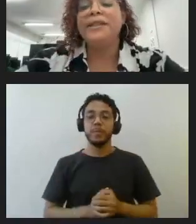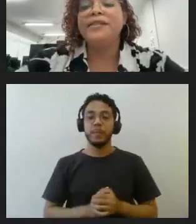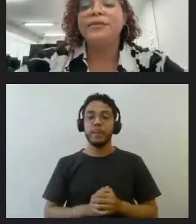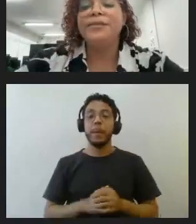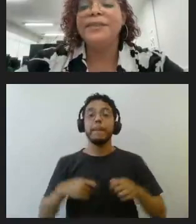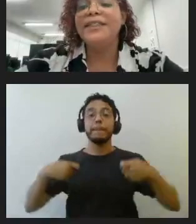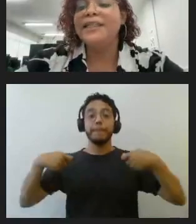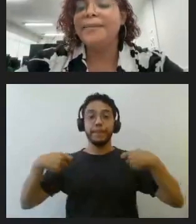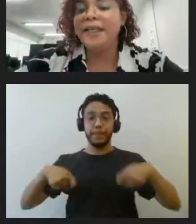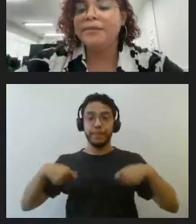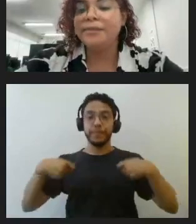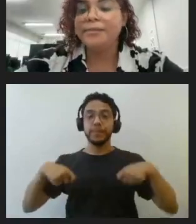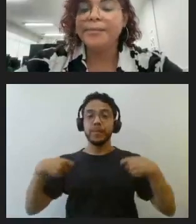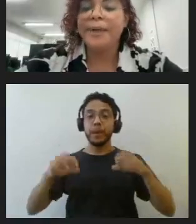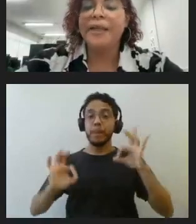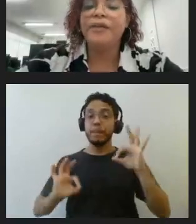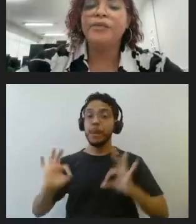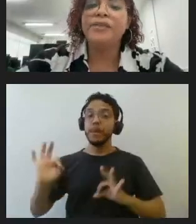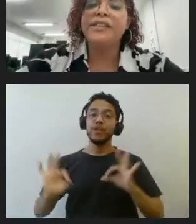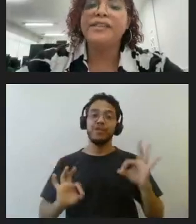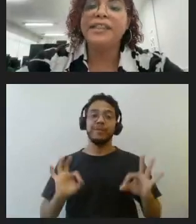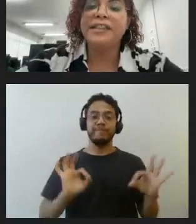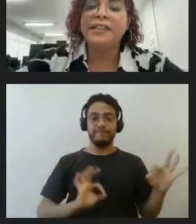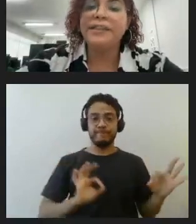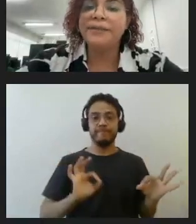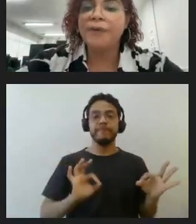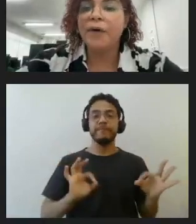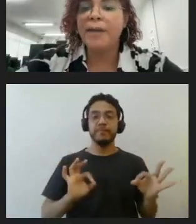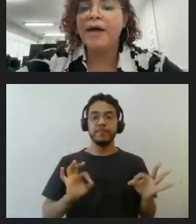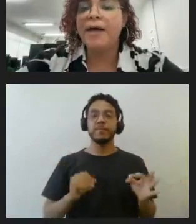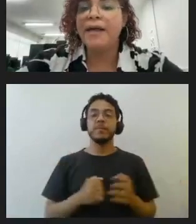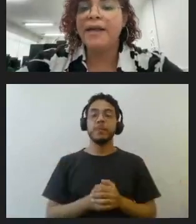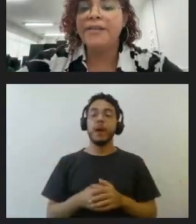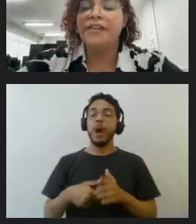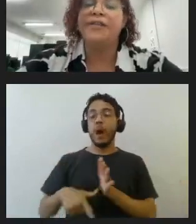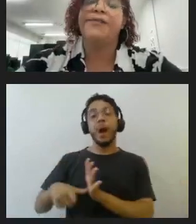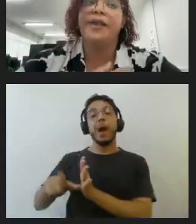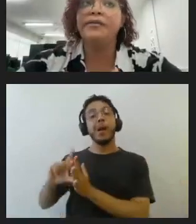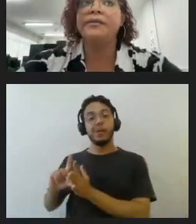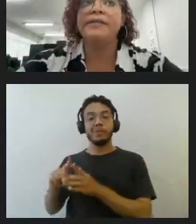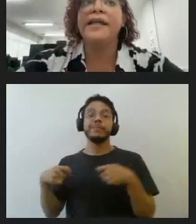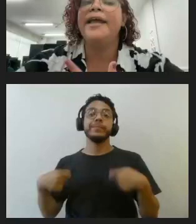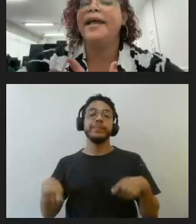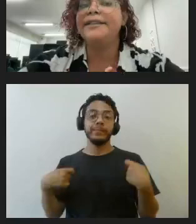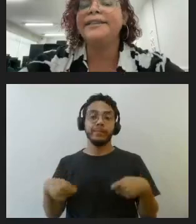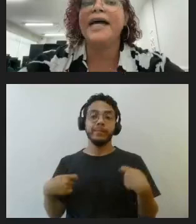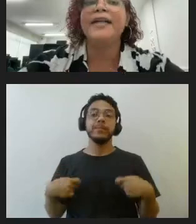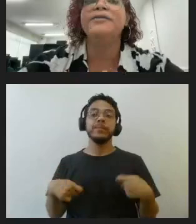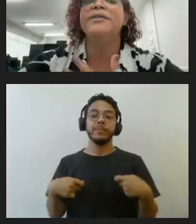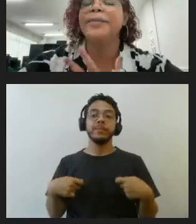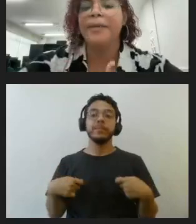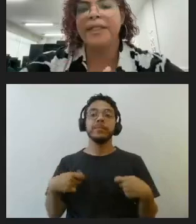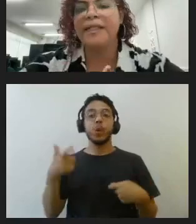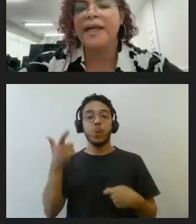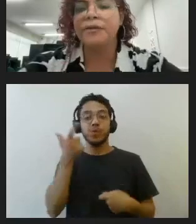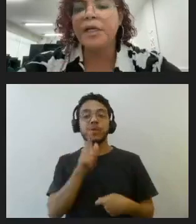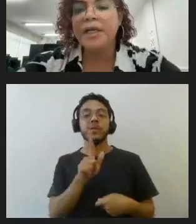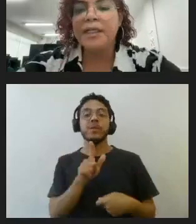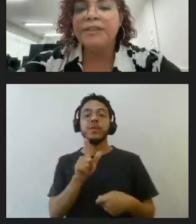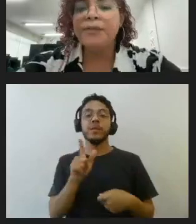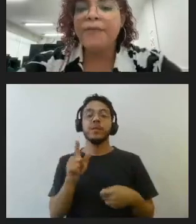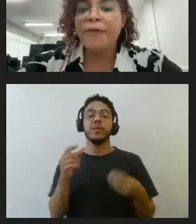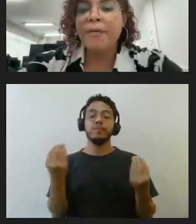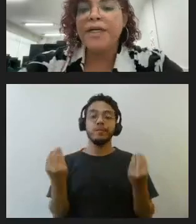preciso, portanto, planejamento para que o uso ele seja seja feito, né, realizado,